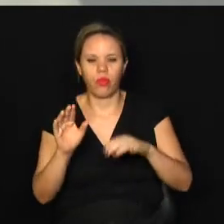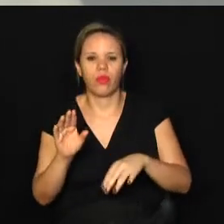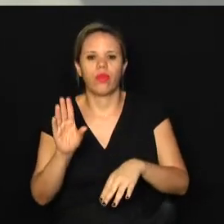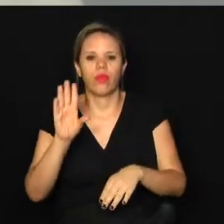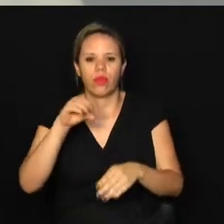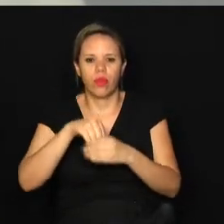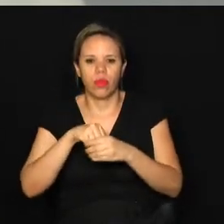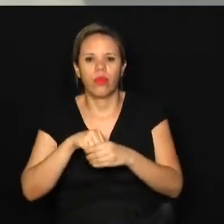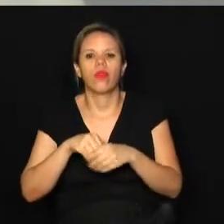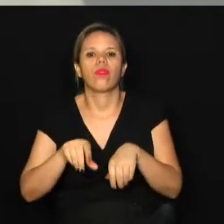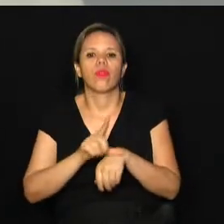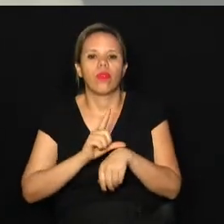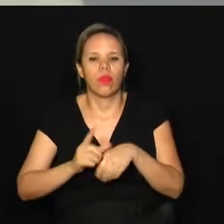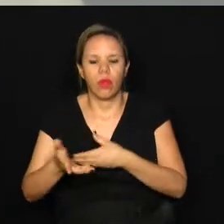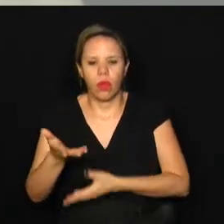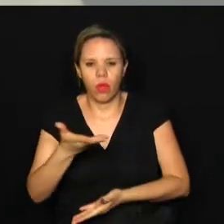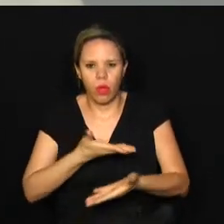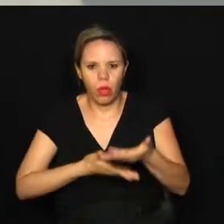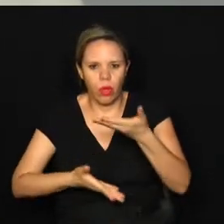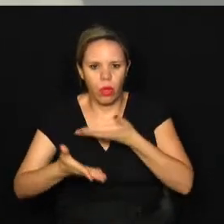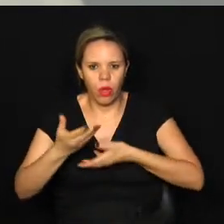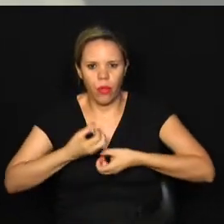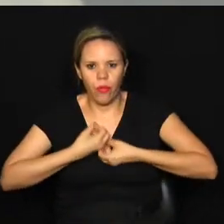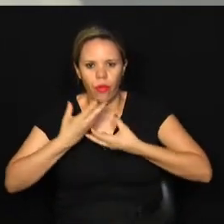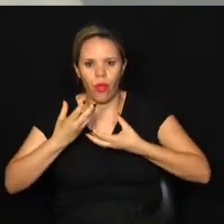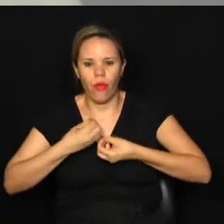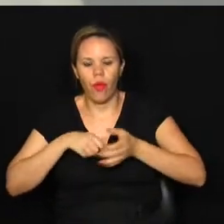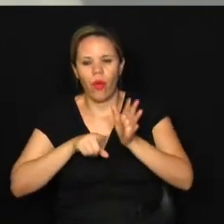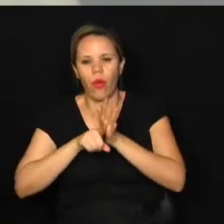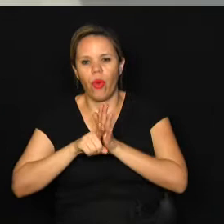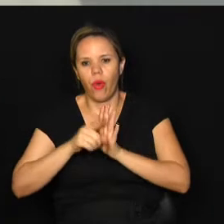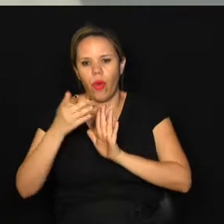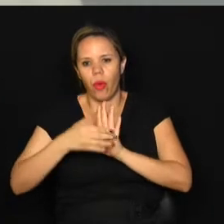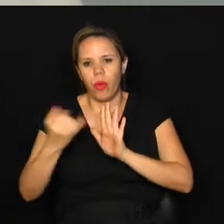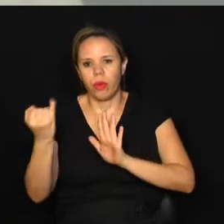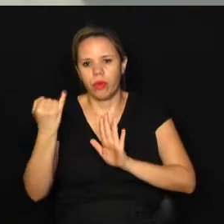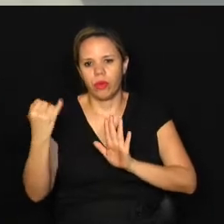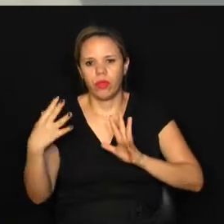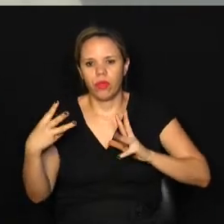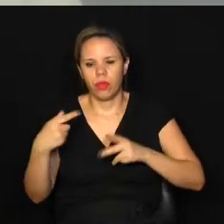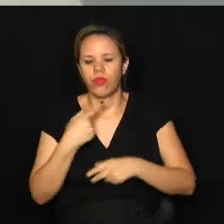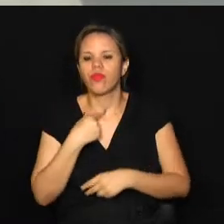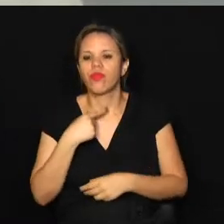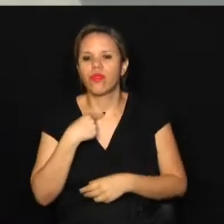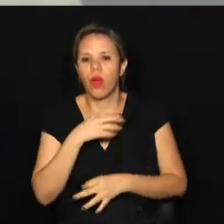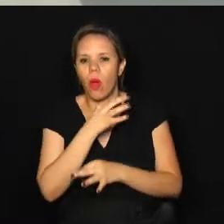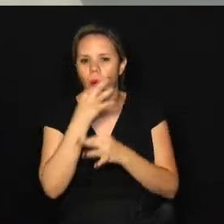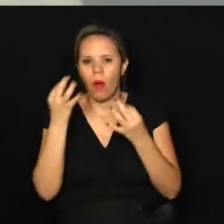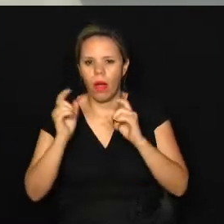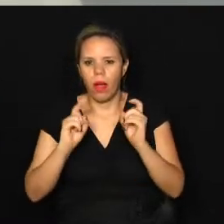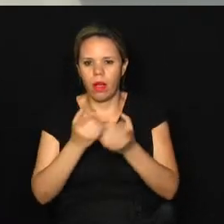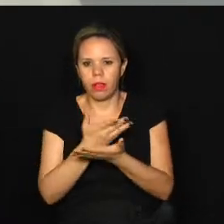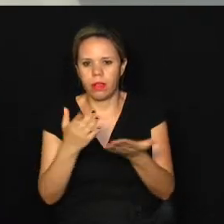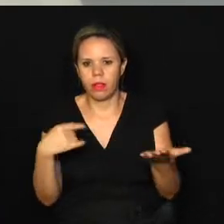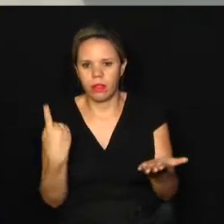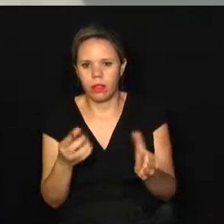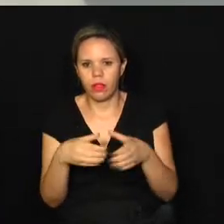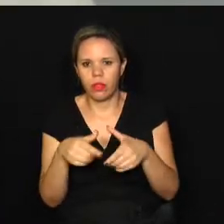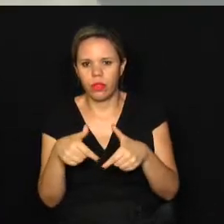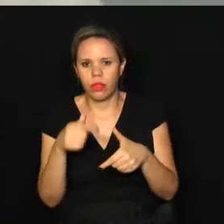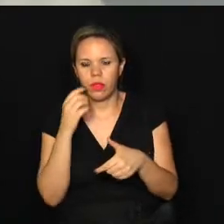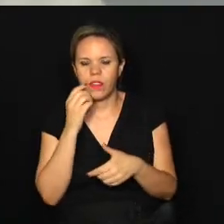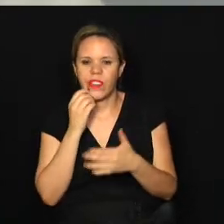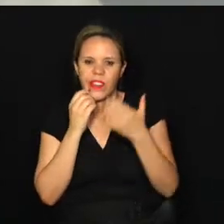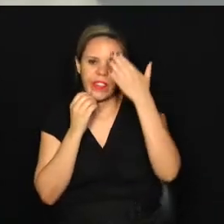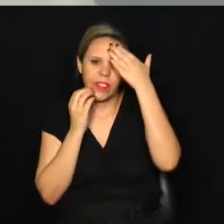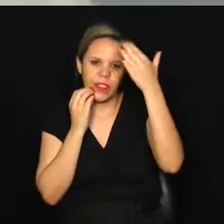né? Compartilhando esses dados relevantes para todos nós. Eu desejo uma boa reunião aí para a nossa comissão e